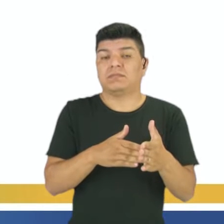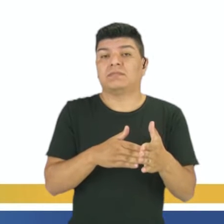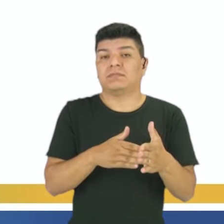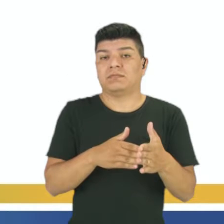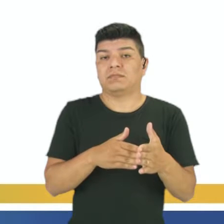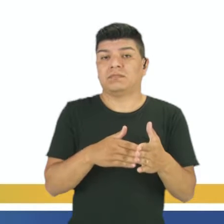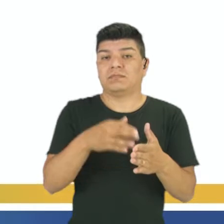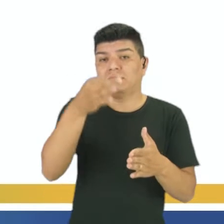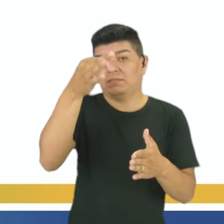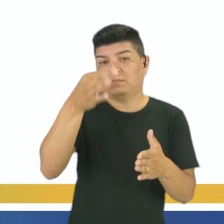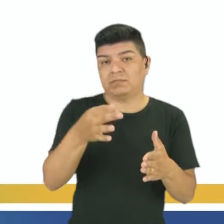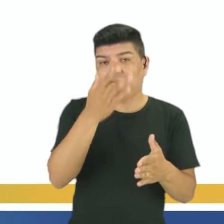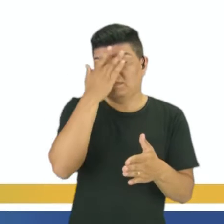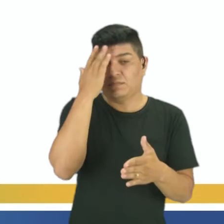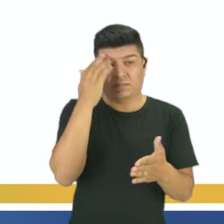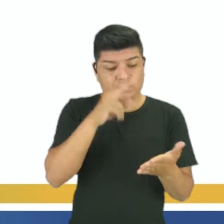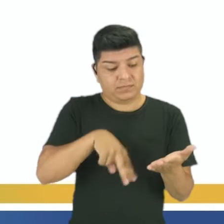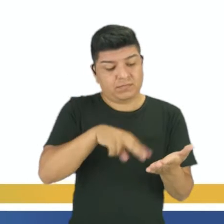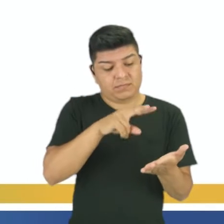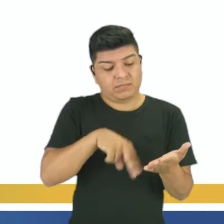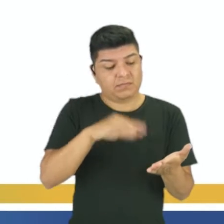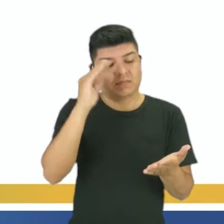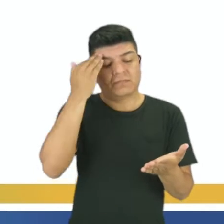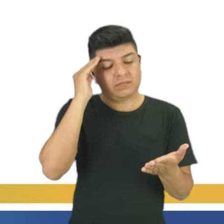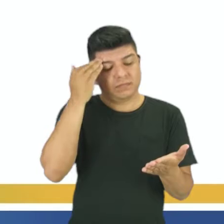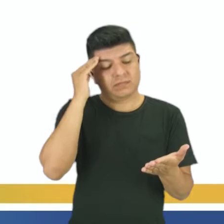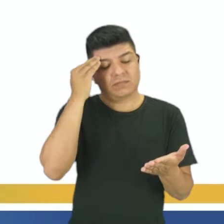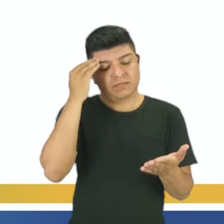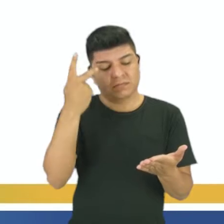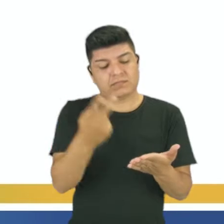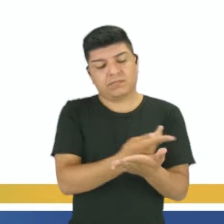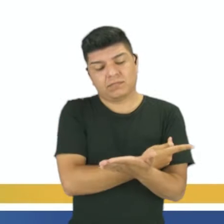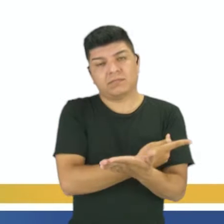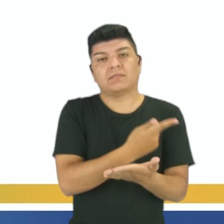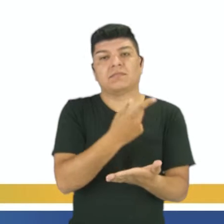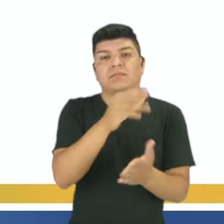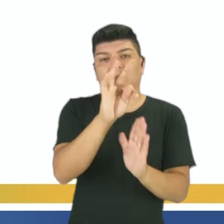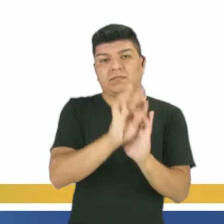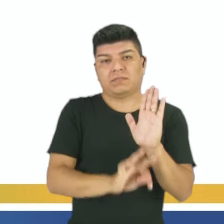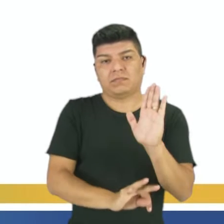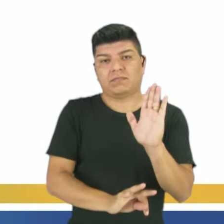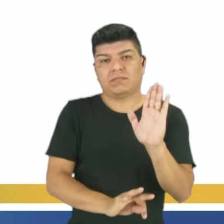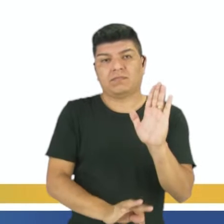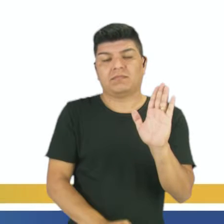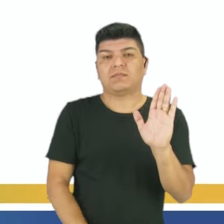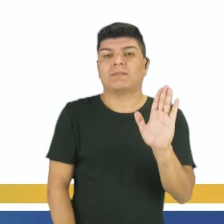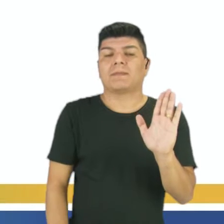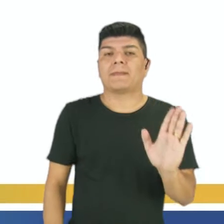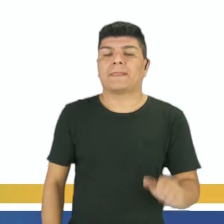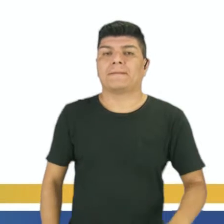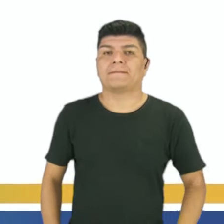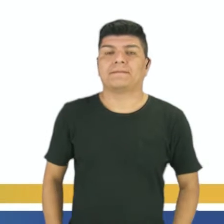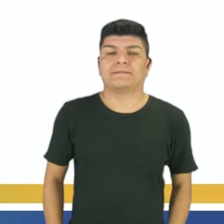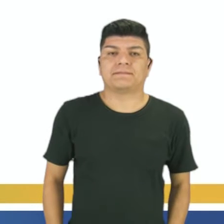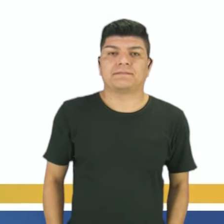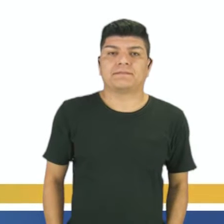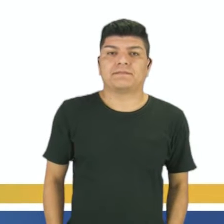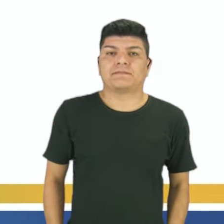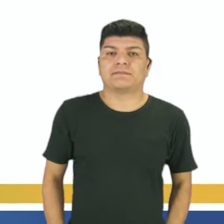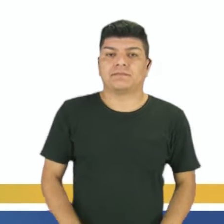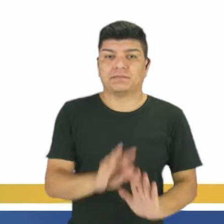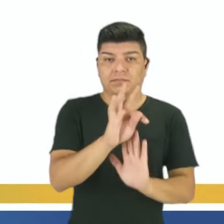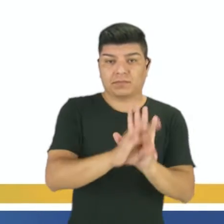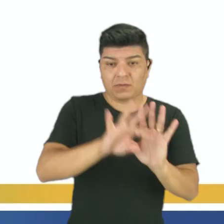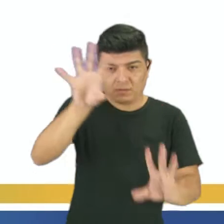bem colocados para o leitor entender a situação do seu texto. E por ser um